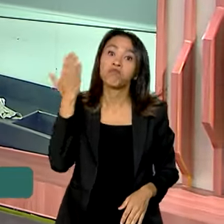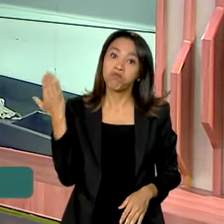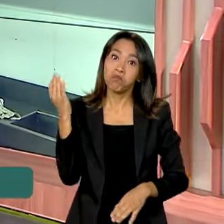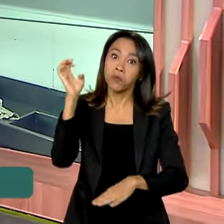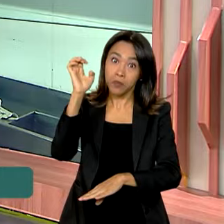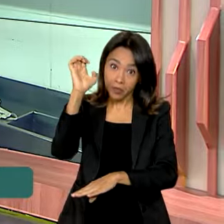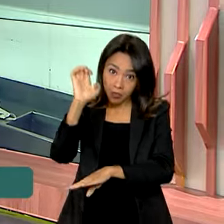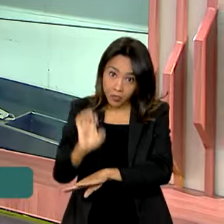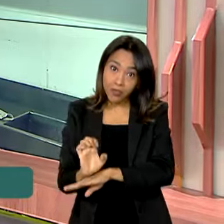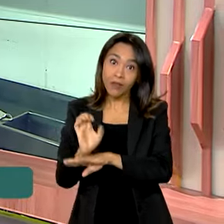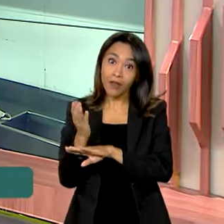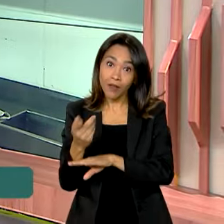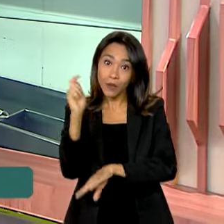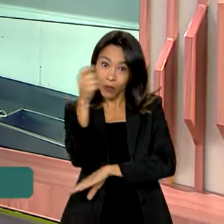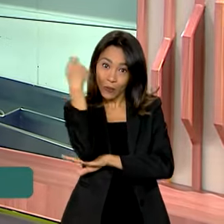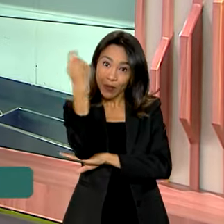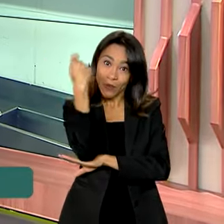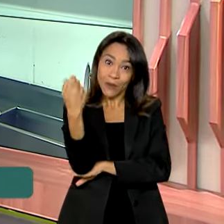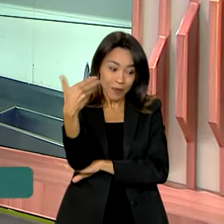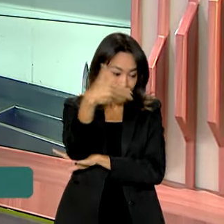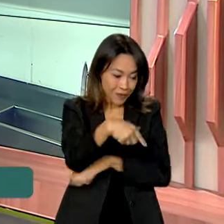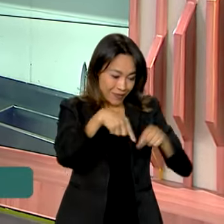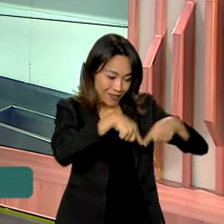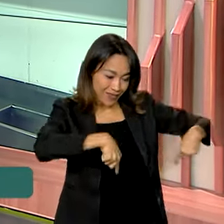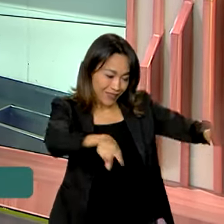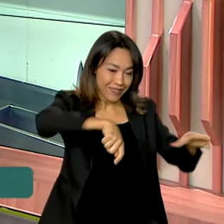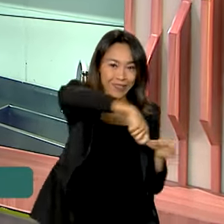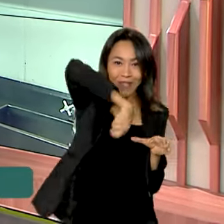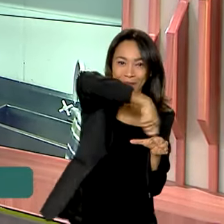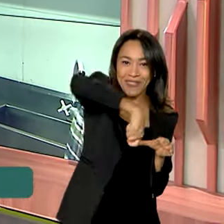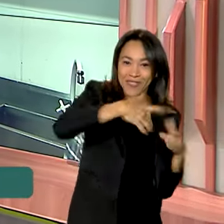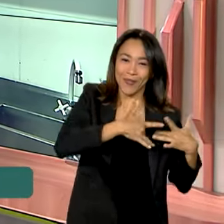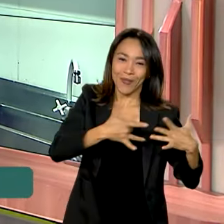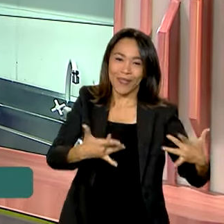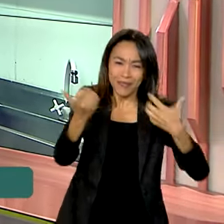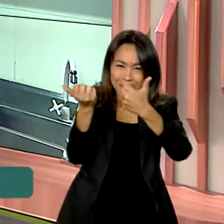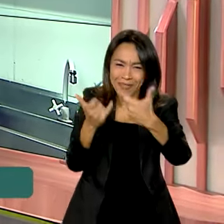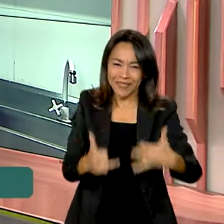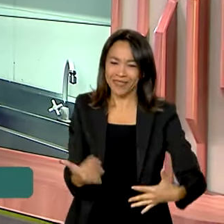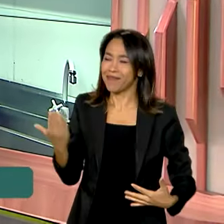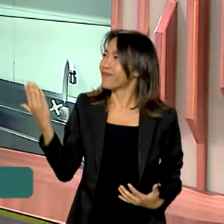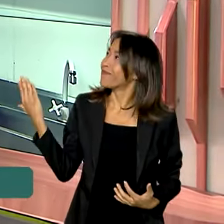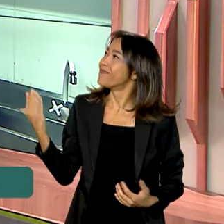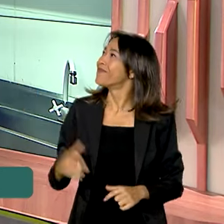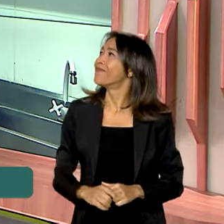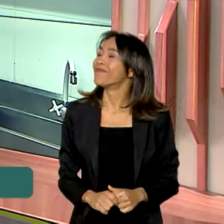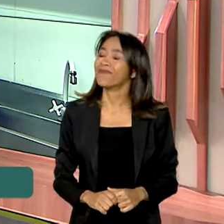desses estabelecimentos no Rio Grande do Sul. Oi, Gabriela, conta para a gente.